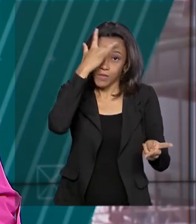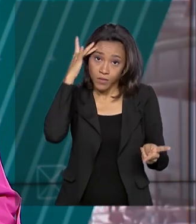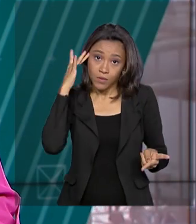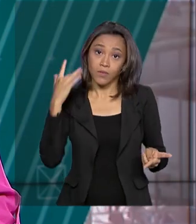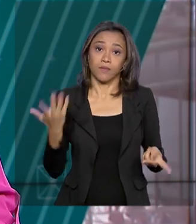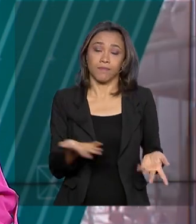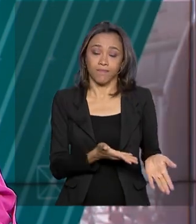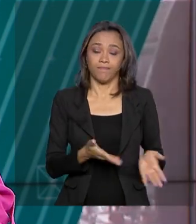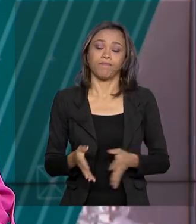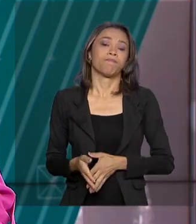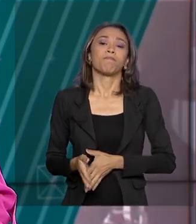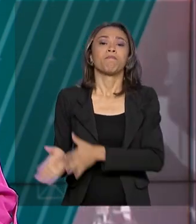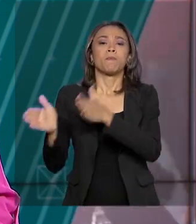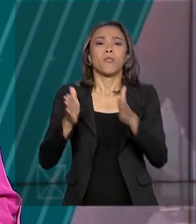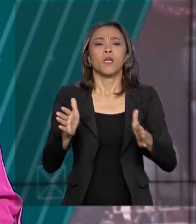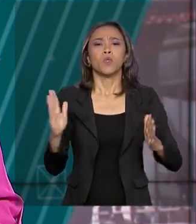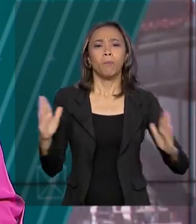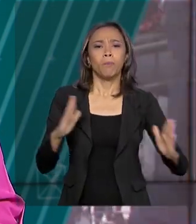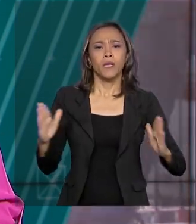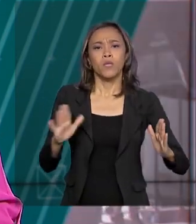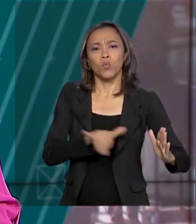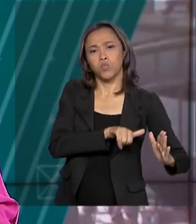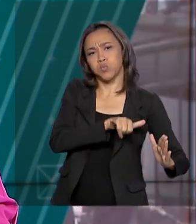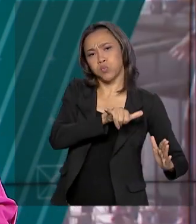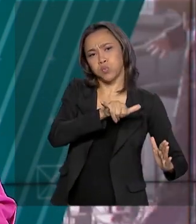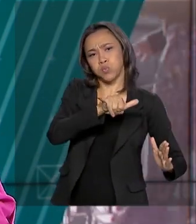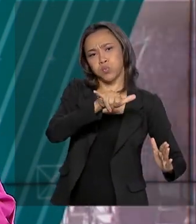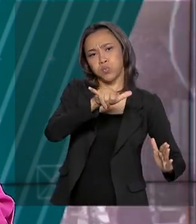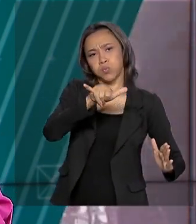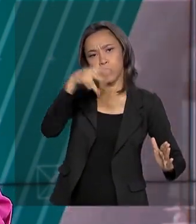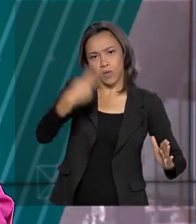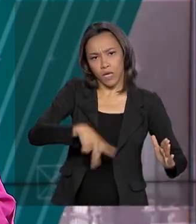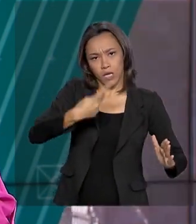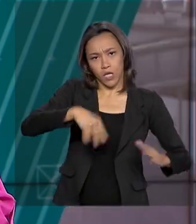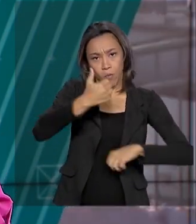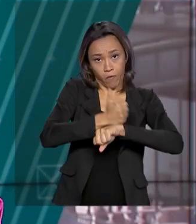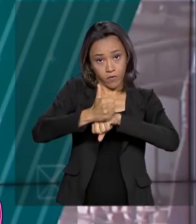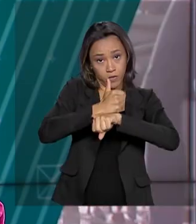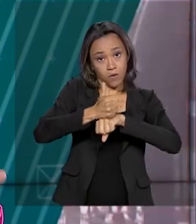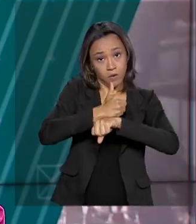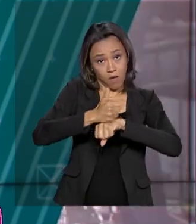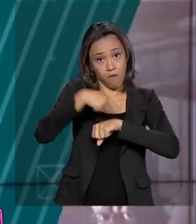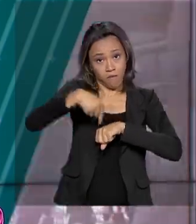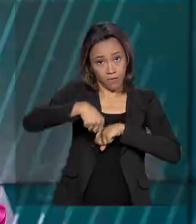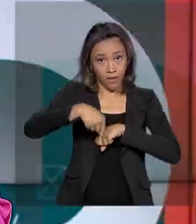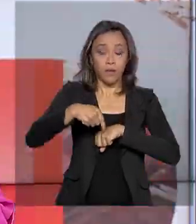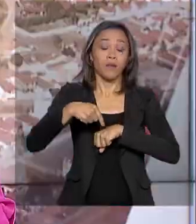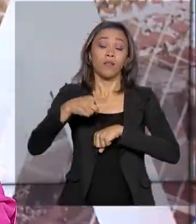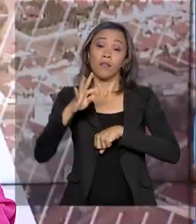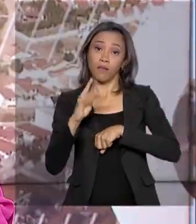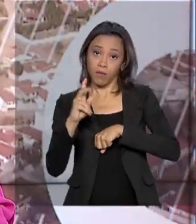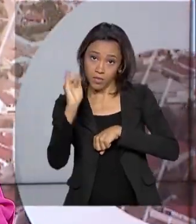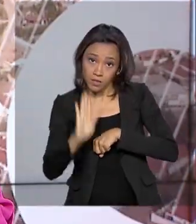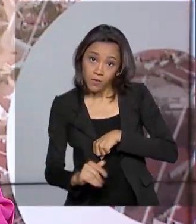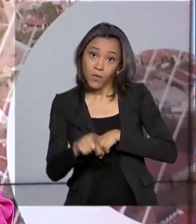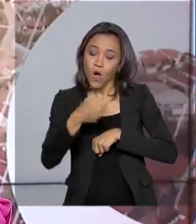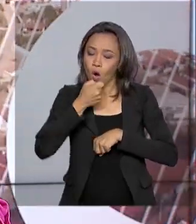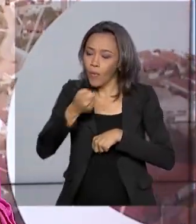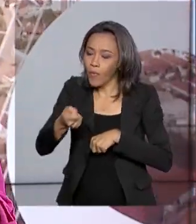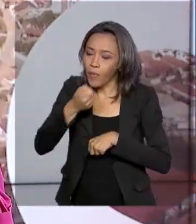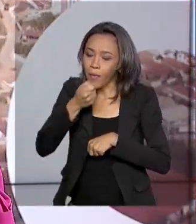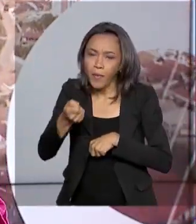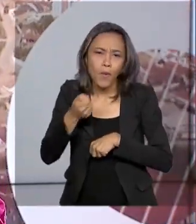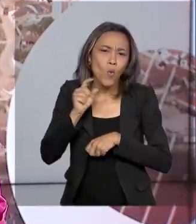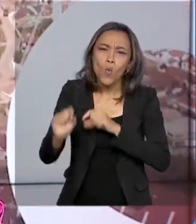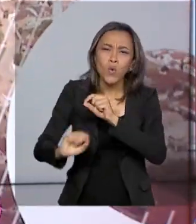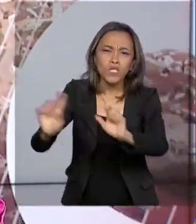E durante o voo, o nosso repórter cinematográfico Arley de Andrade conversou com o capitão aviador José Ananias Pereira